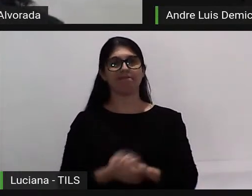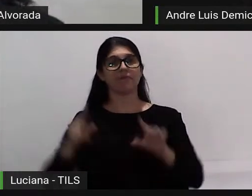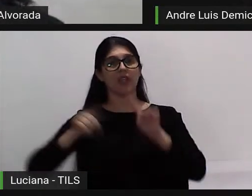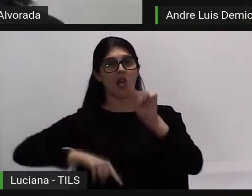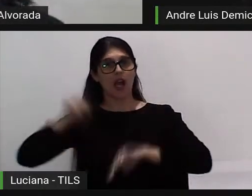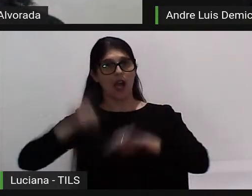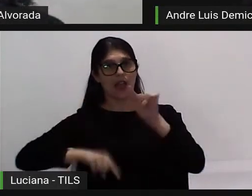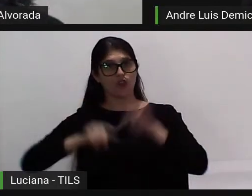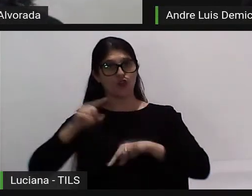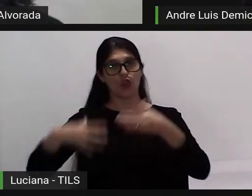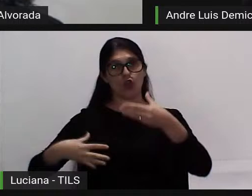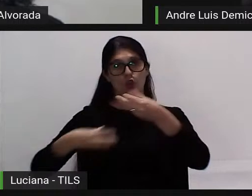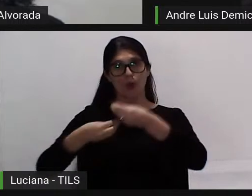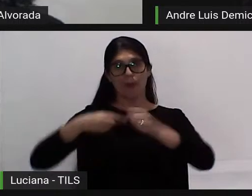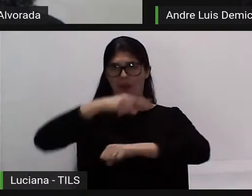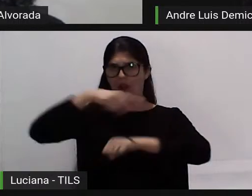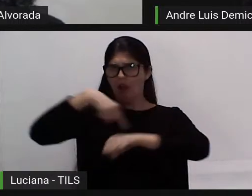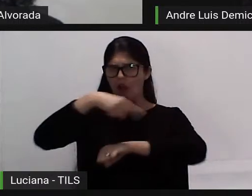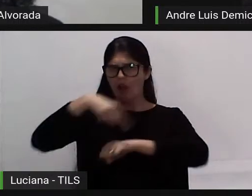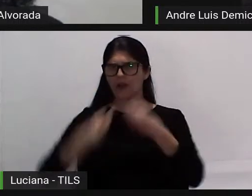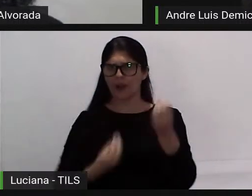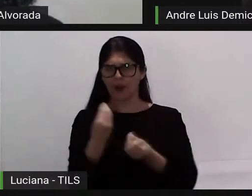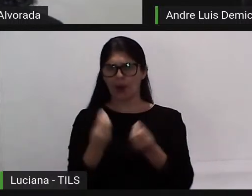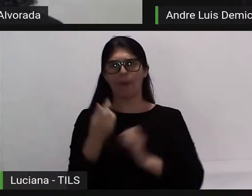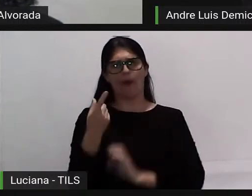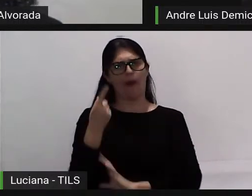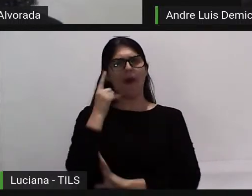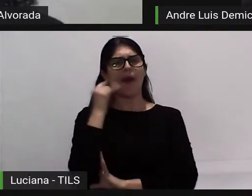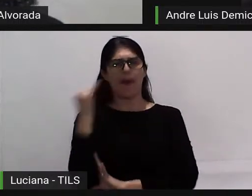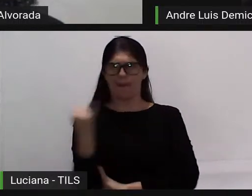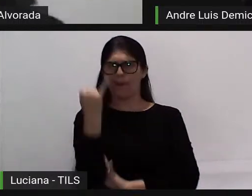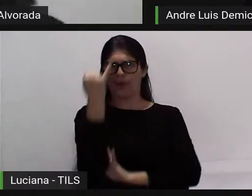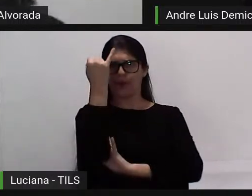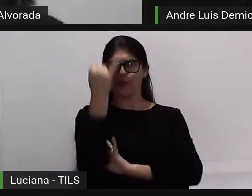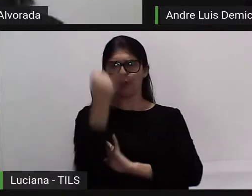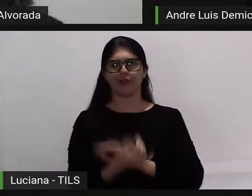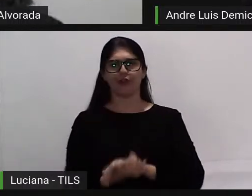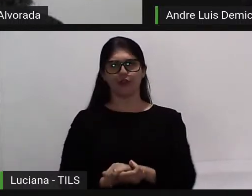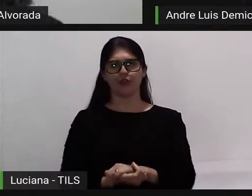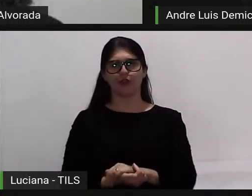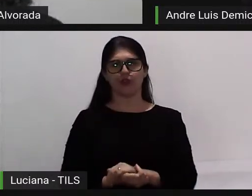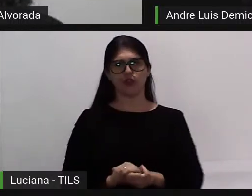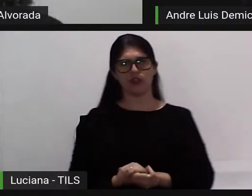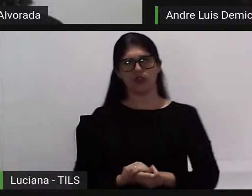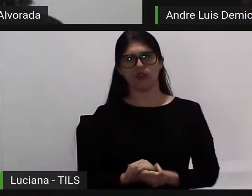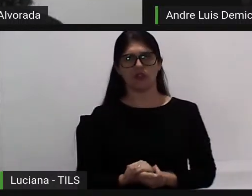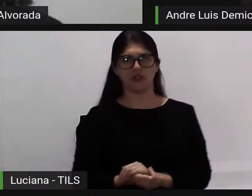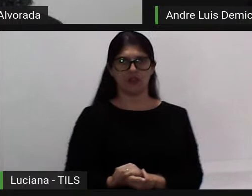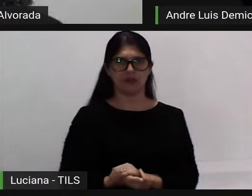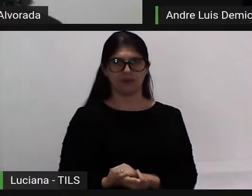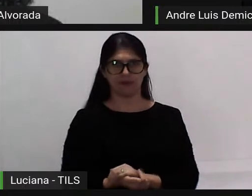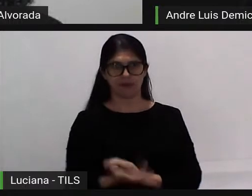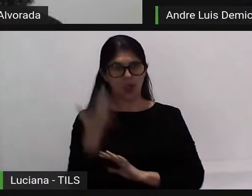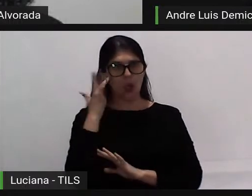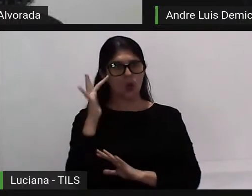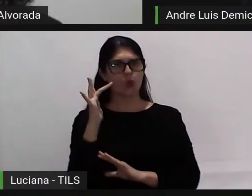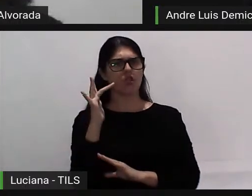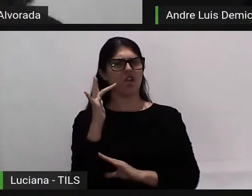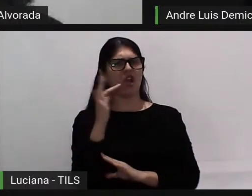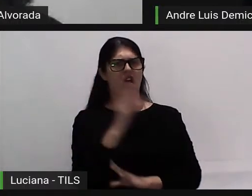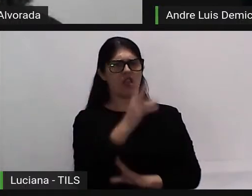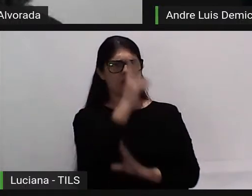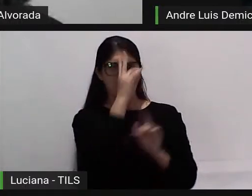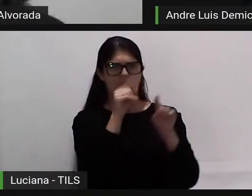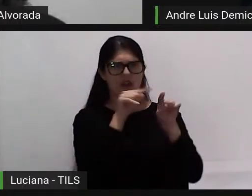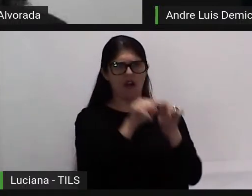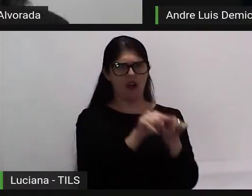Atividades complementares. É importante, tá? Isso eu não sei se veio dos integrados agora, porque